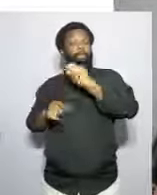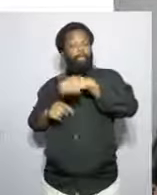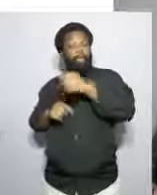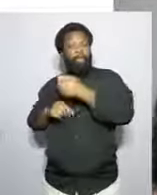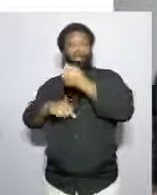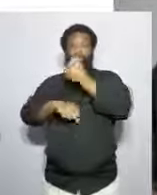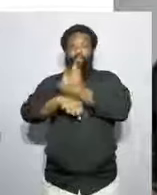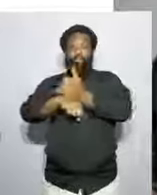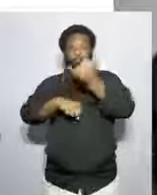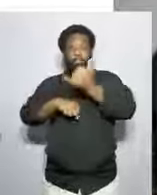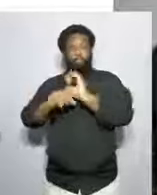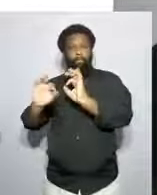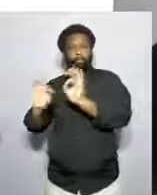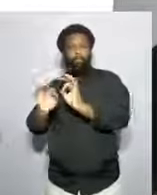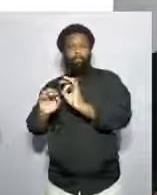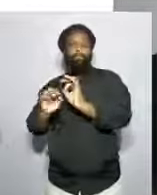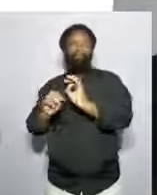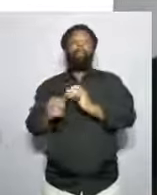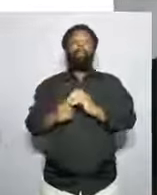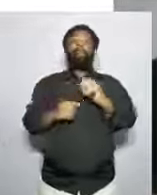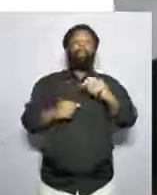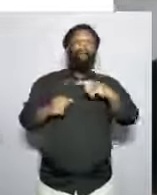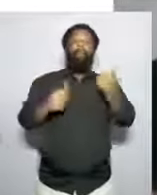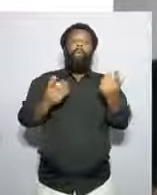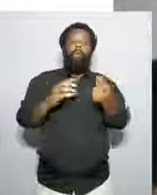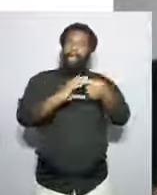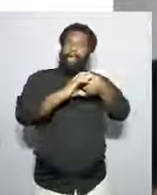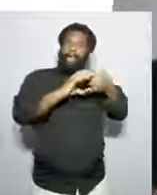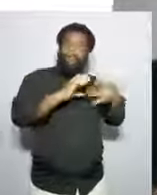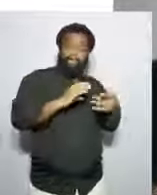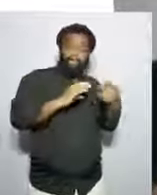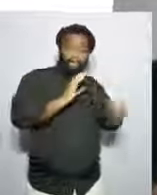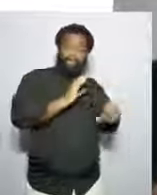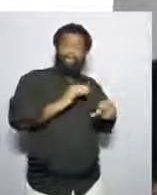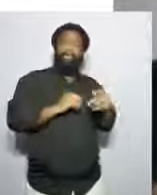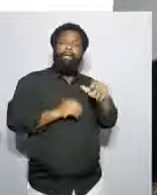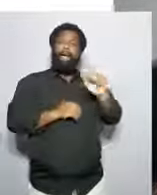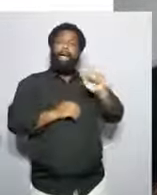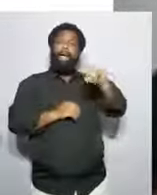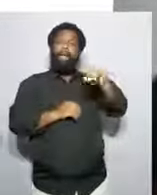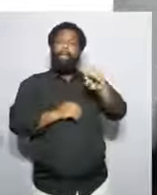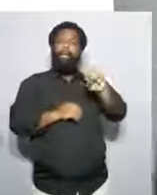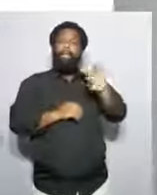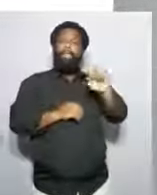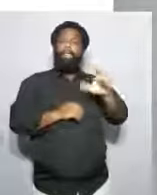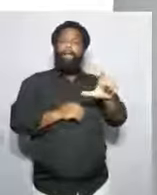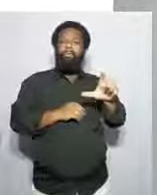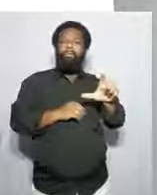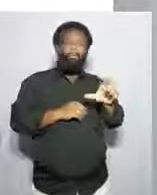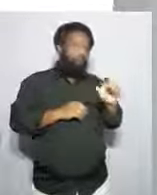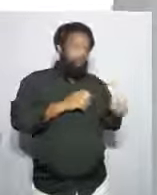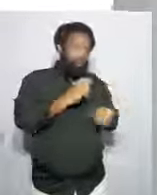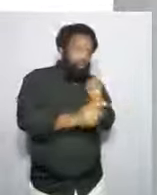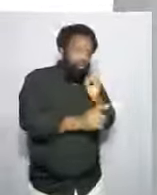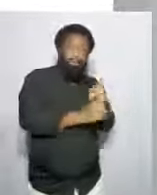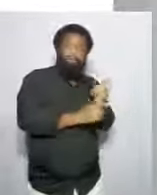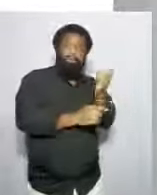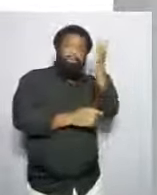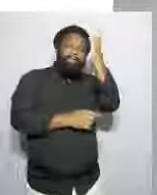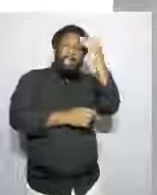ametais. Combinado? E as características dos ametais é bem simples. Se nós soubermos as características